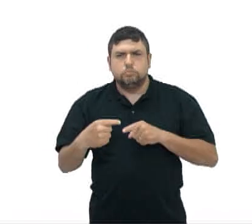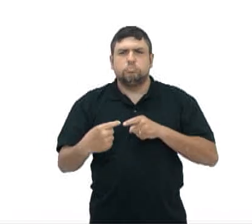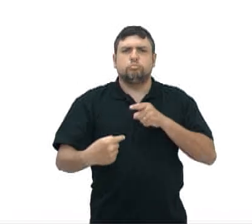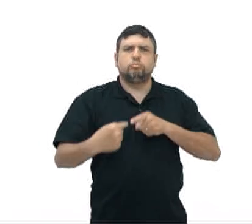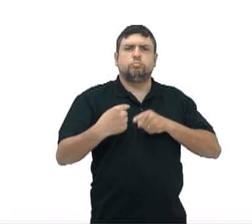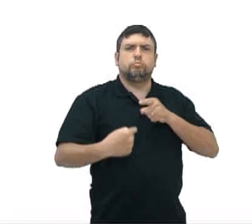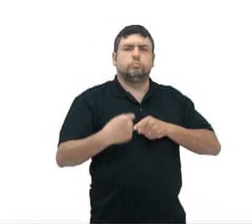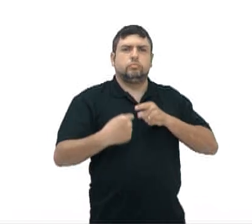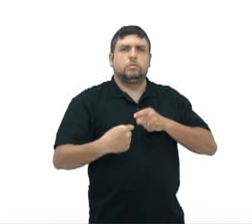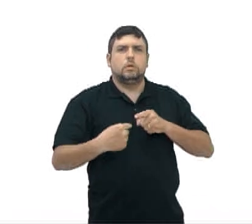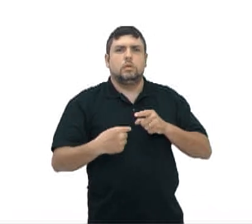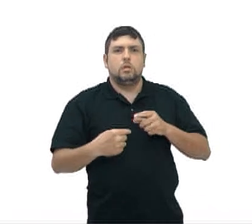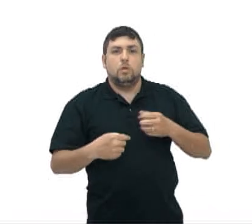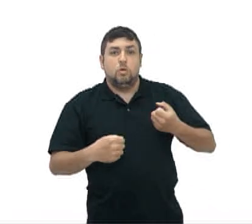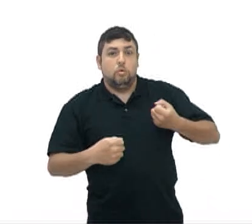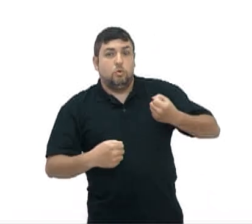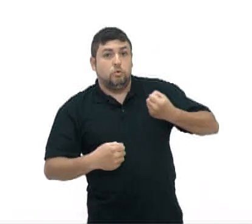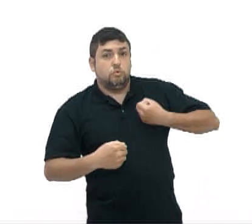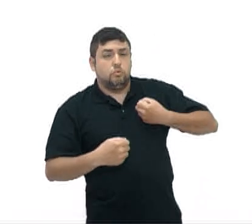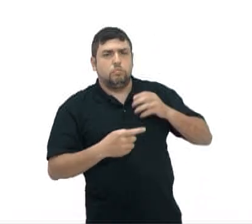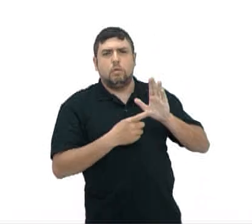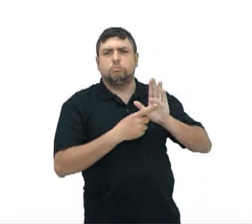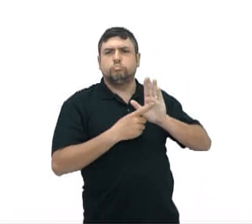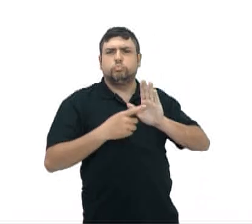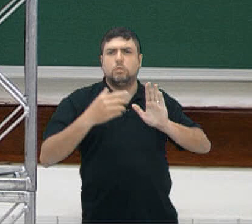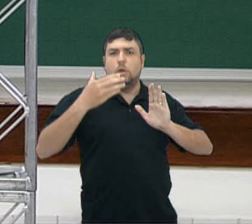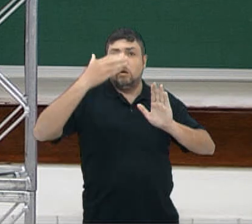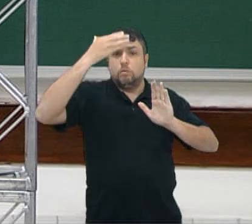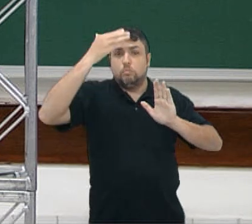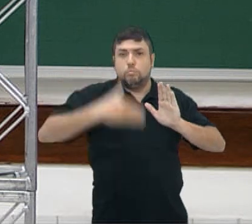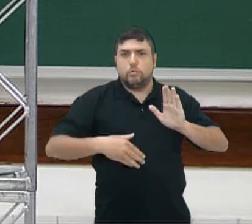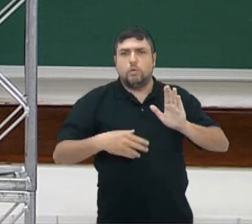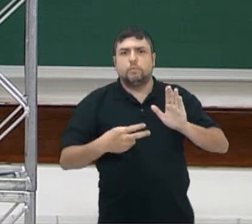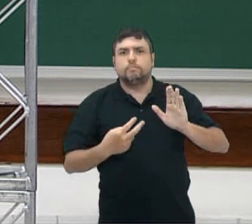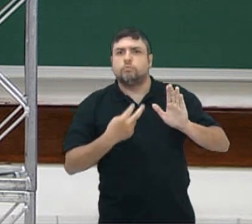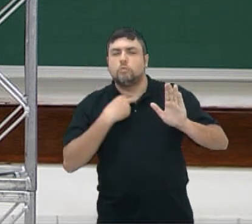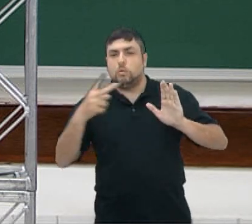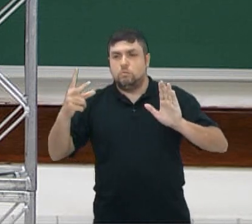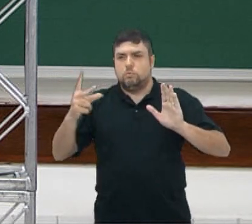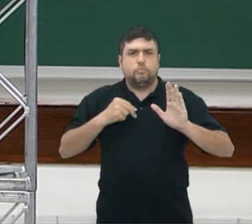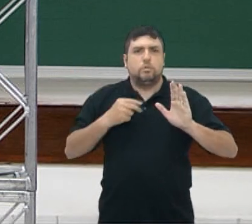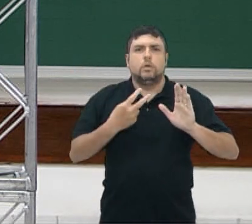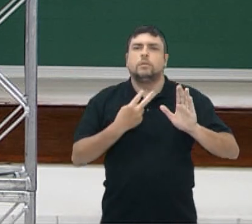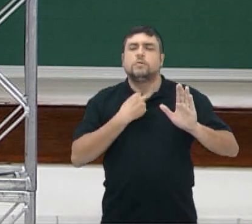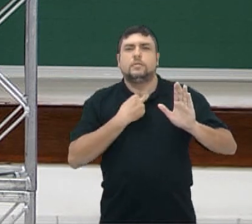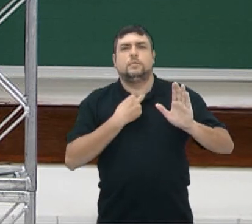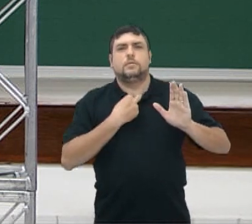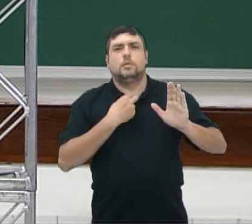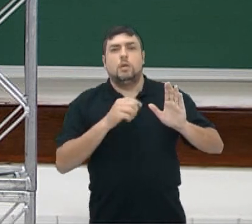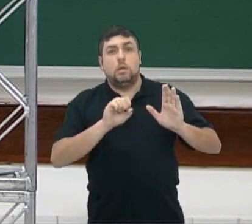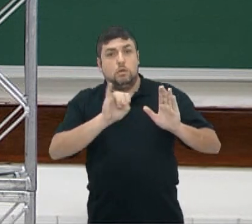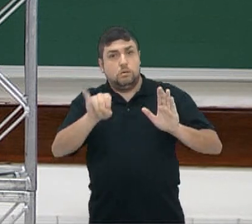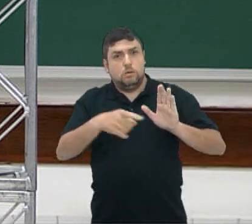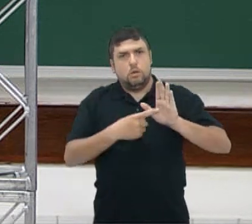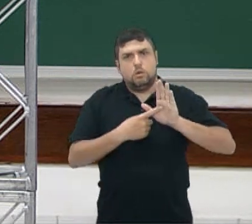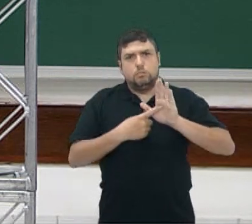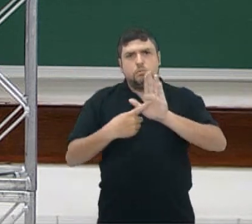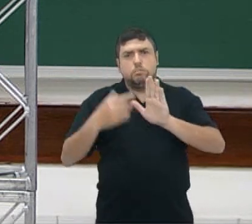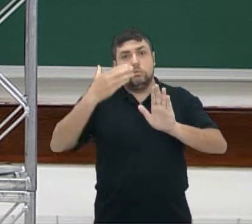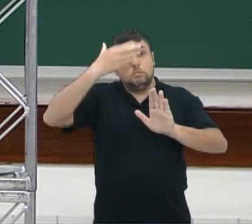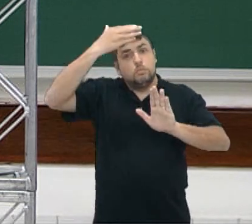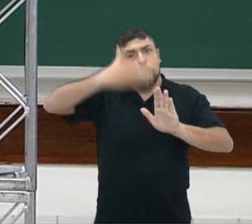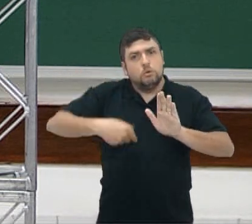porque contra números, né? Contra isso é meio difícil de você rebater, né? Então, se você traz lá uma estatística sobre o tema que